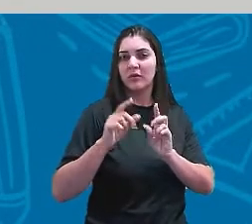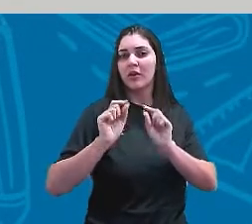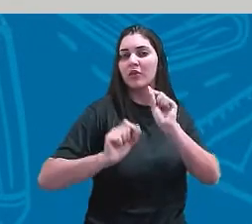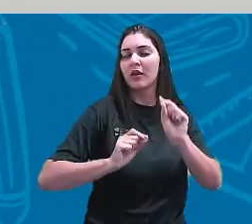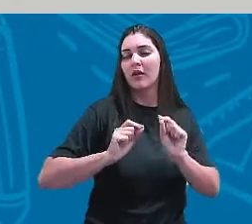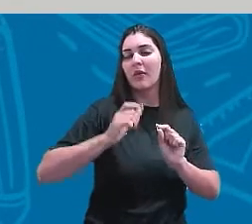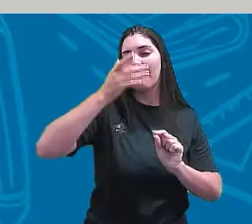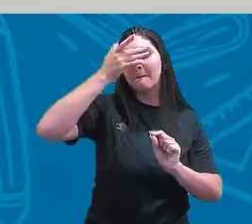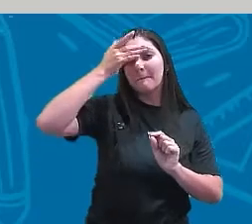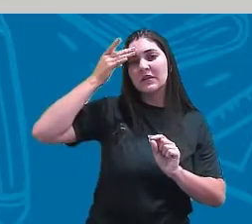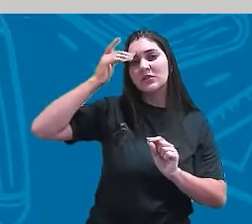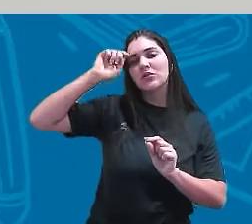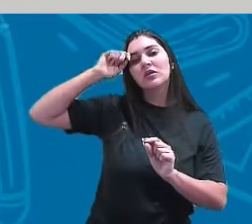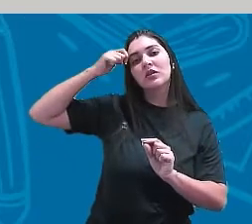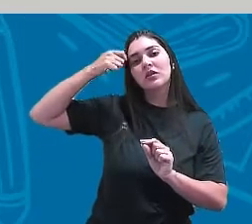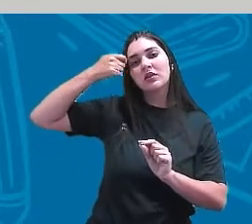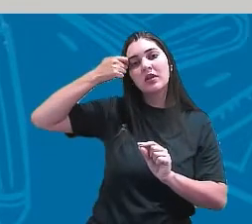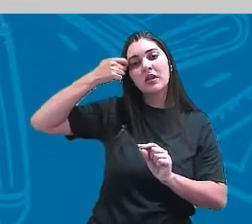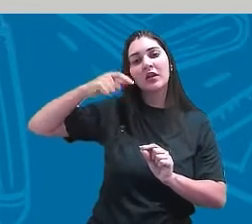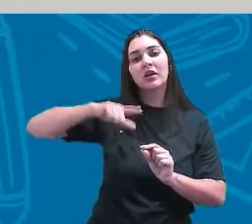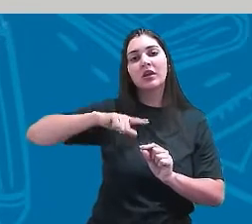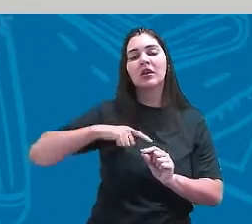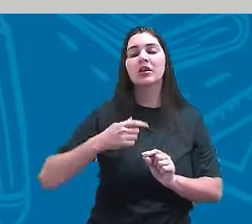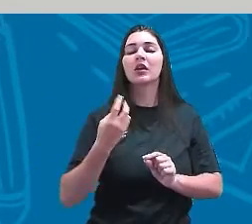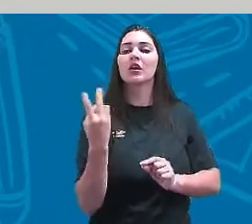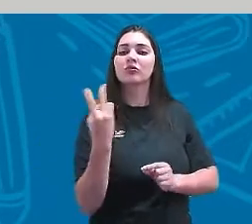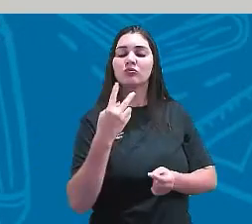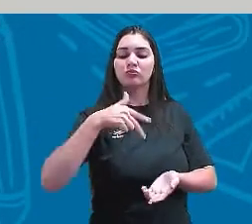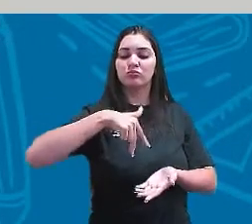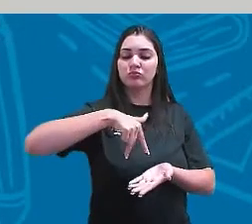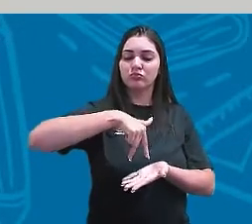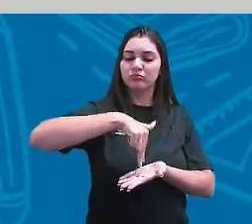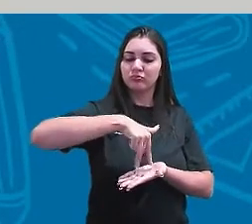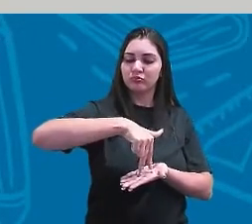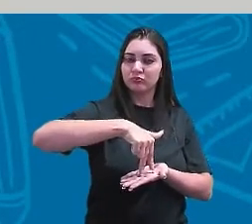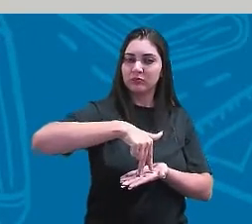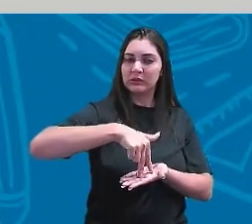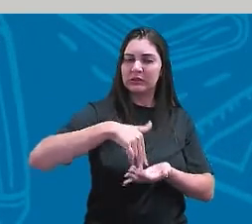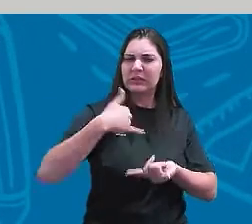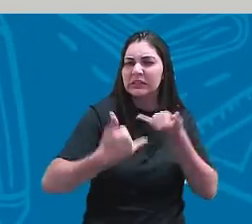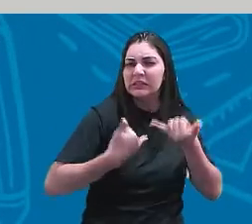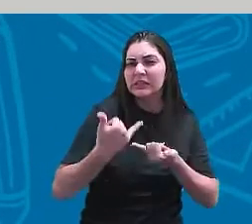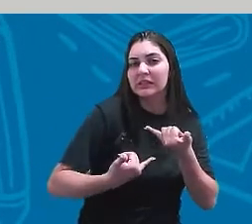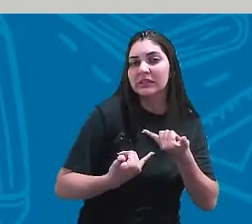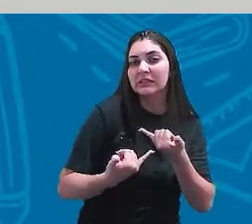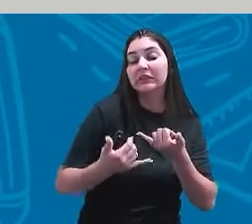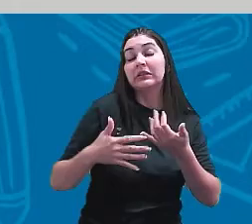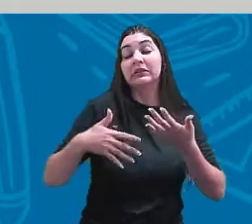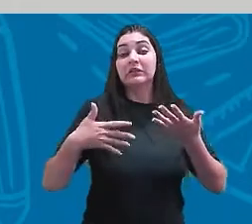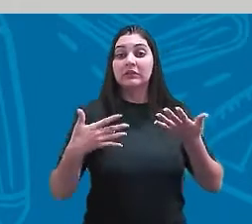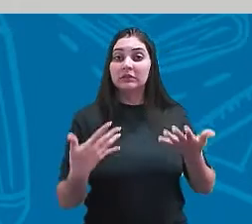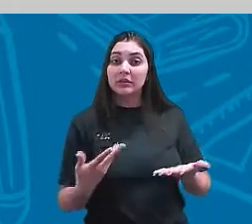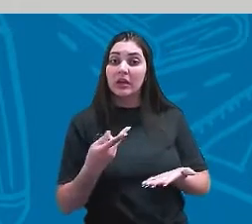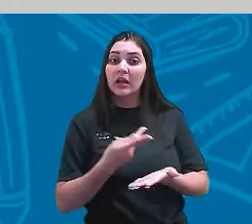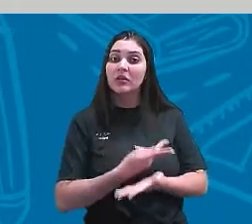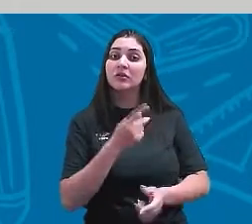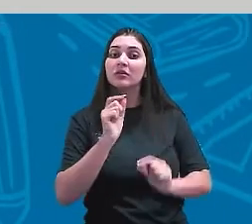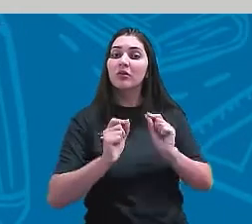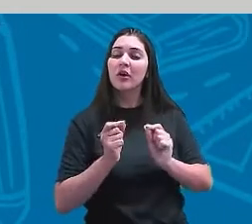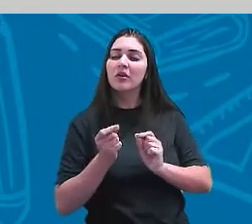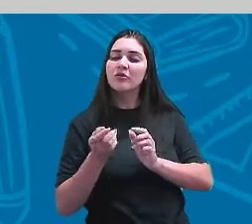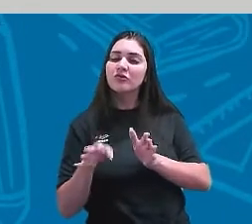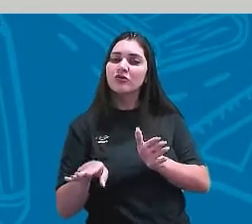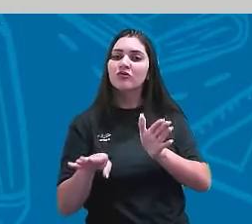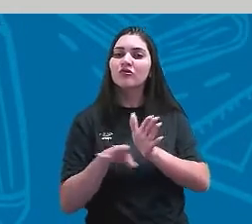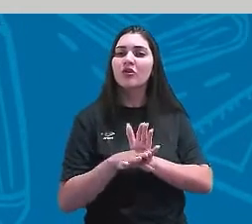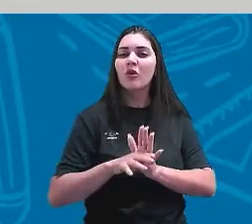negra que possuía as duas pernas e era bastante traquina. Sendo que daí veio os africanos e